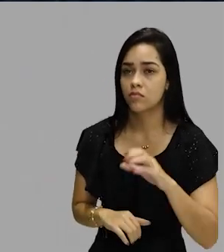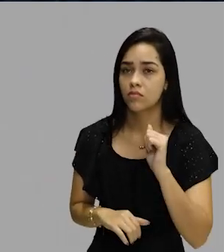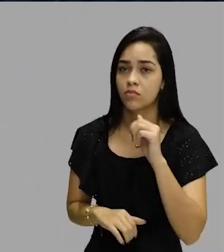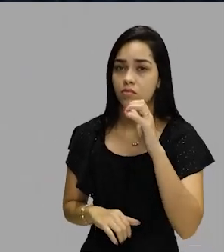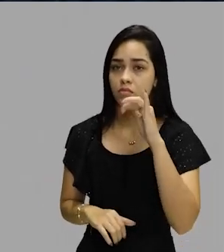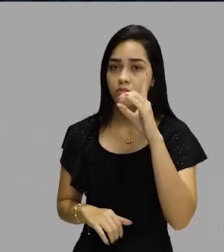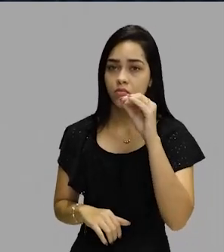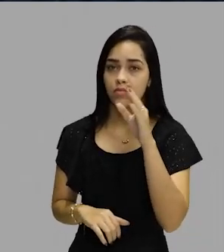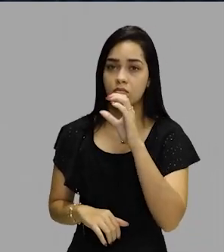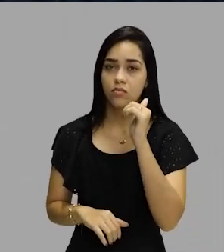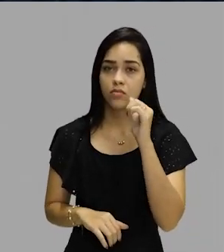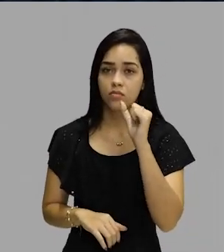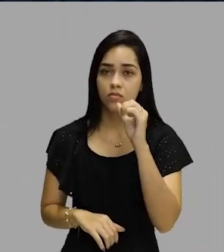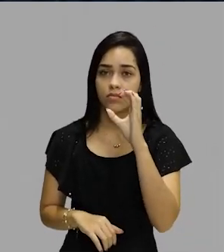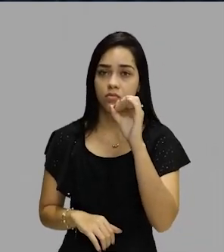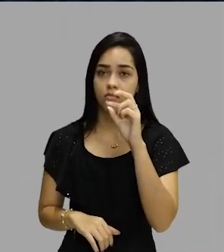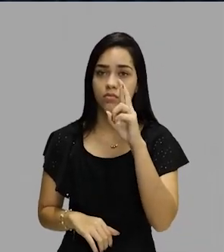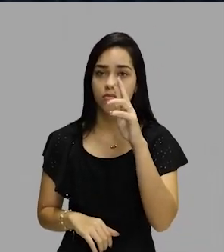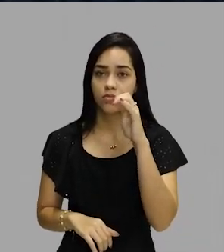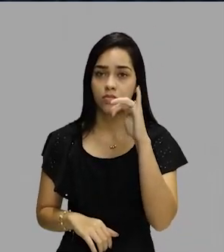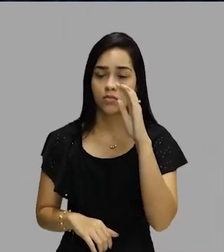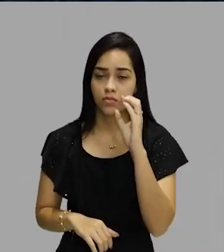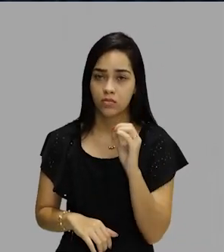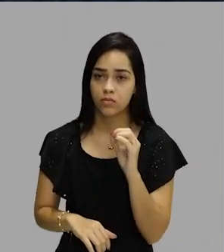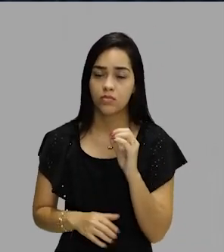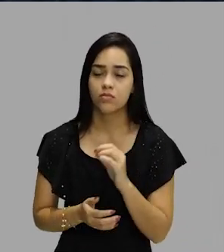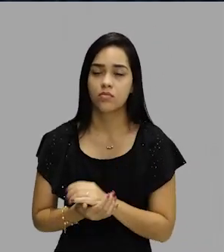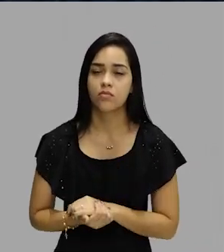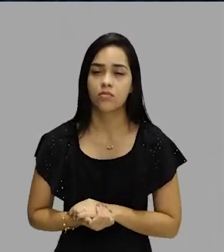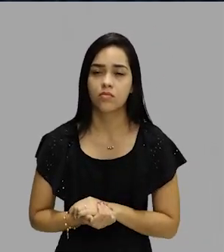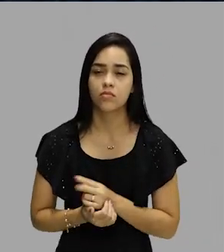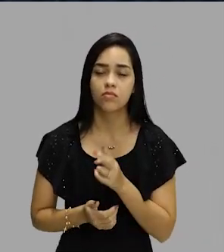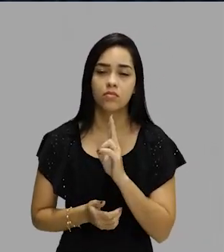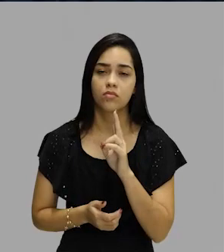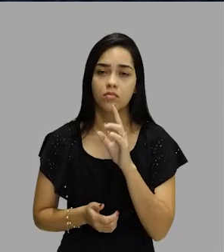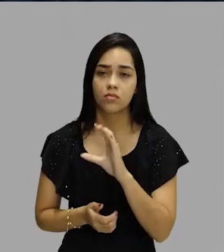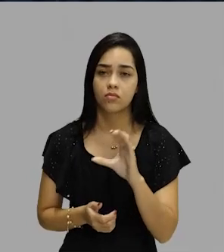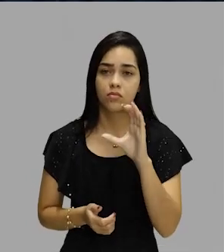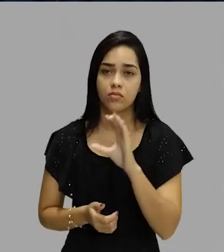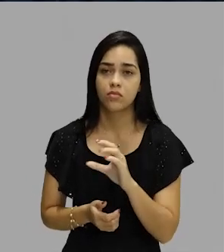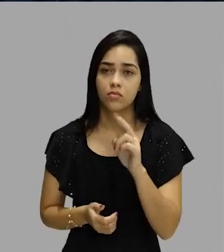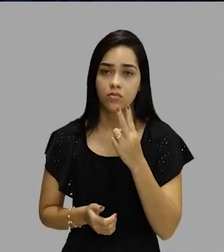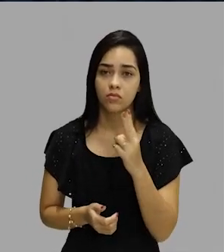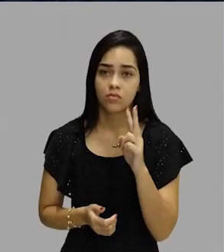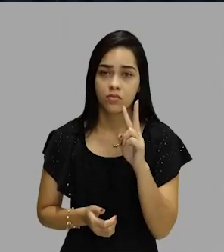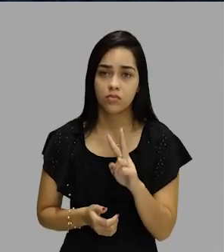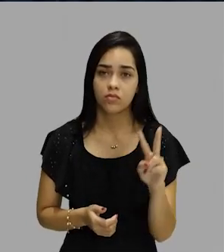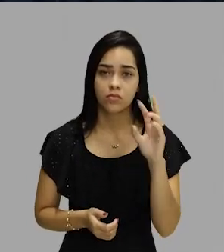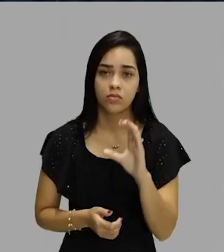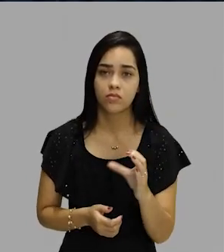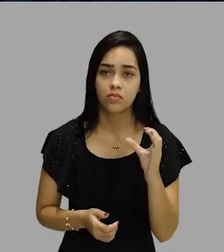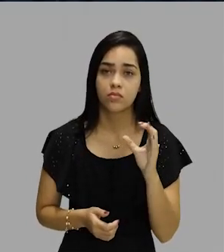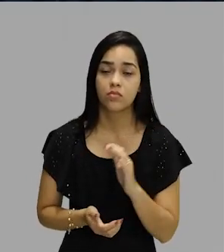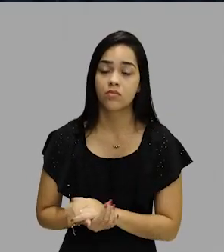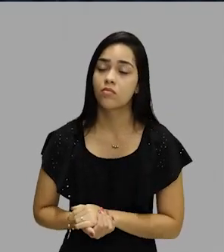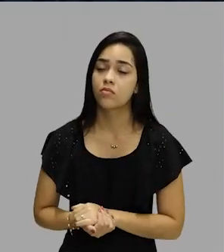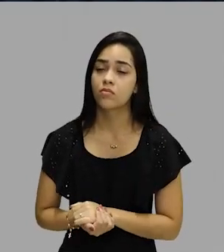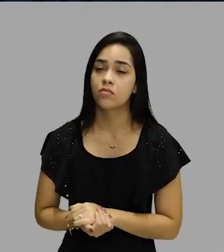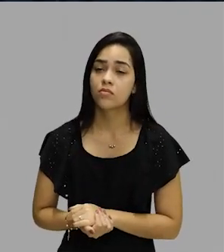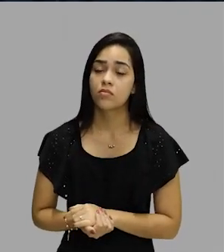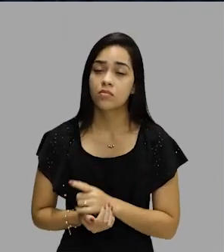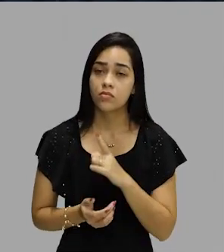ácido ascórbico. Ácido ascórbico, né? O nome da vitamina C é esse. Então, a falta dessa